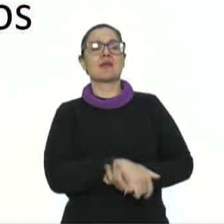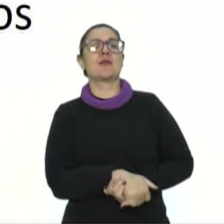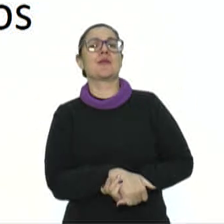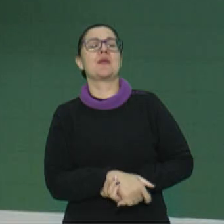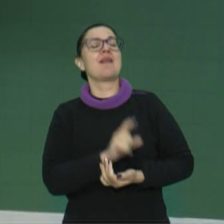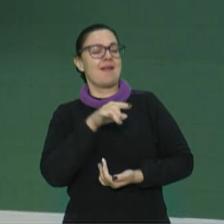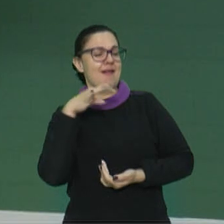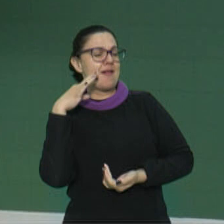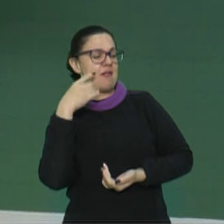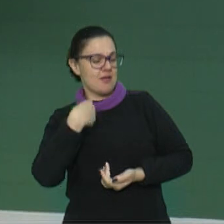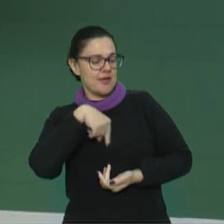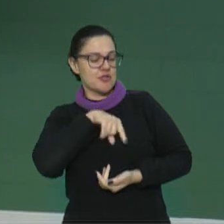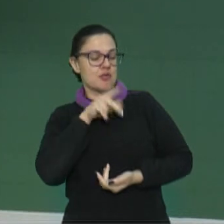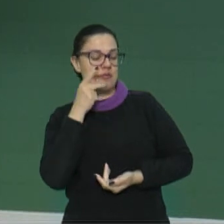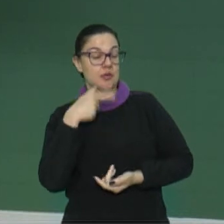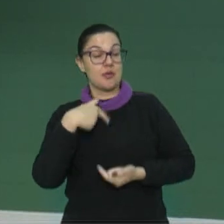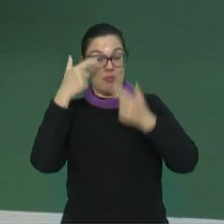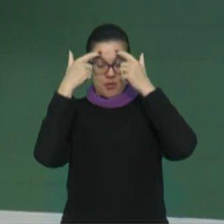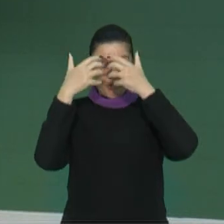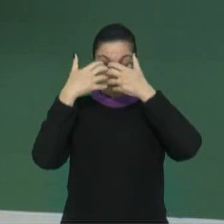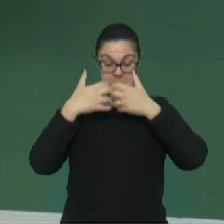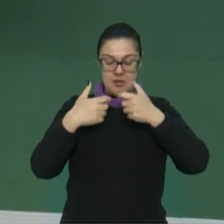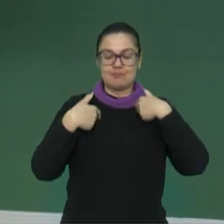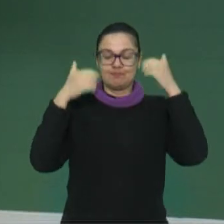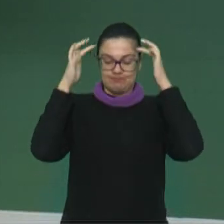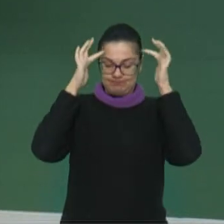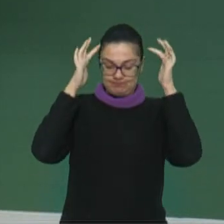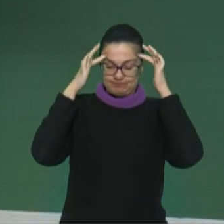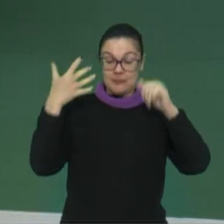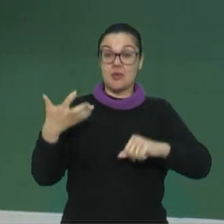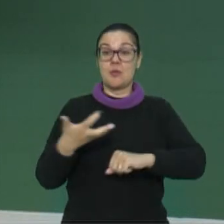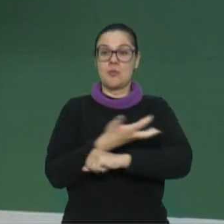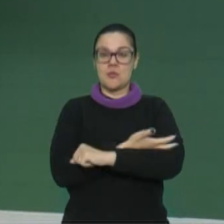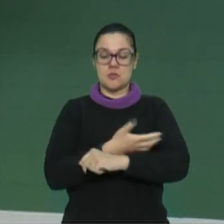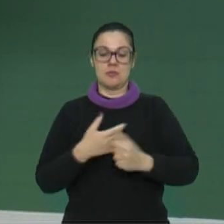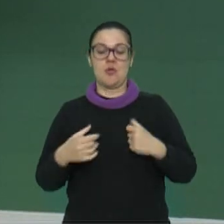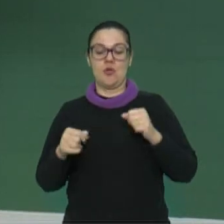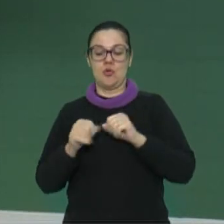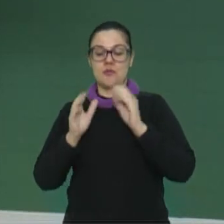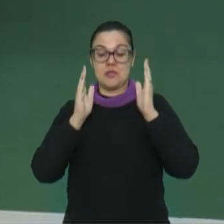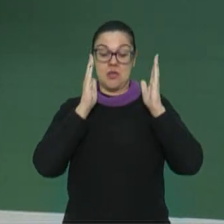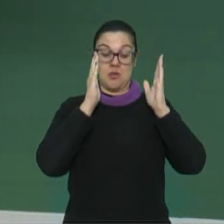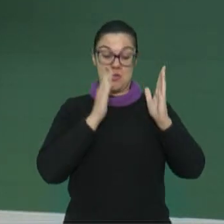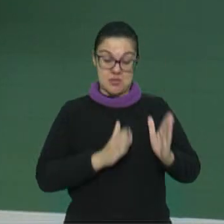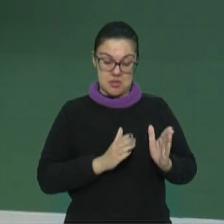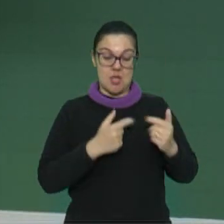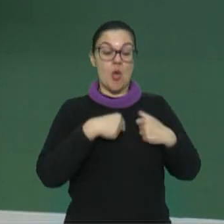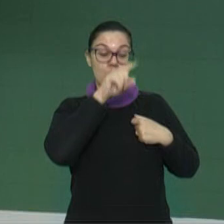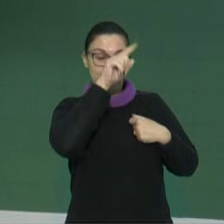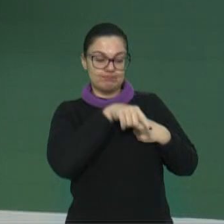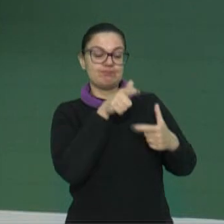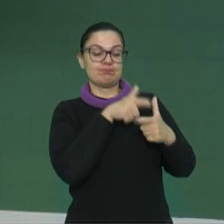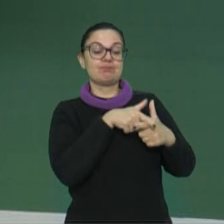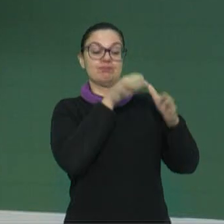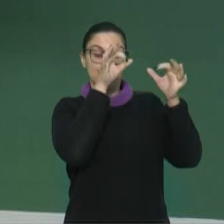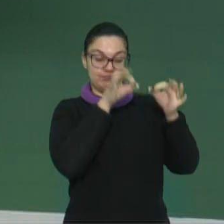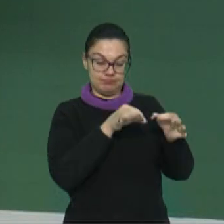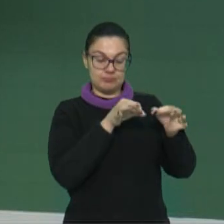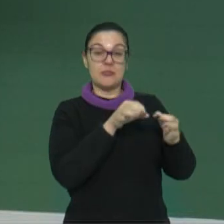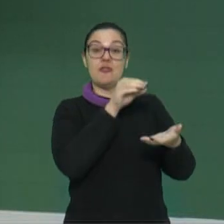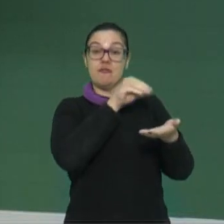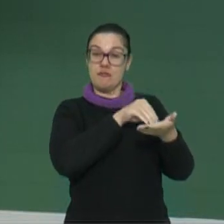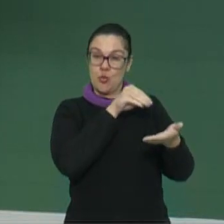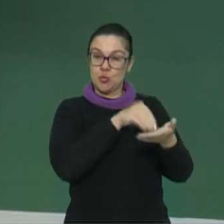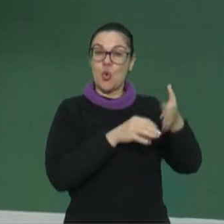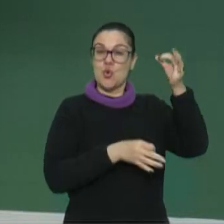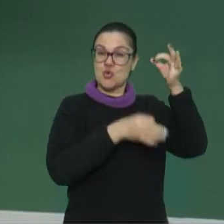a gente já falou disso, eu tenho que pensar nessas emoções. Bom, eu estou agindo assim, como vítima. Eu estou sendo vítima? De